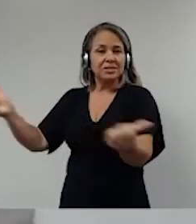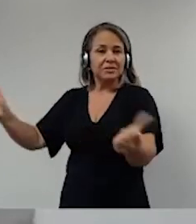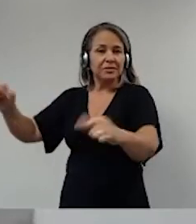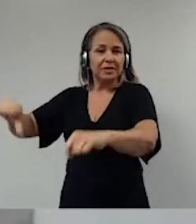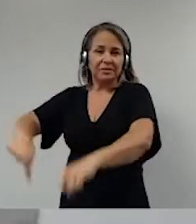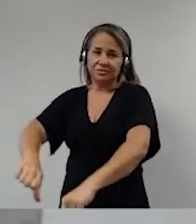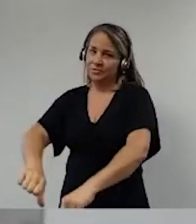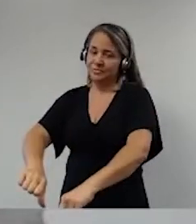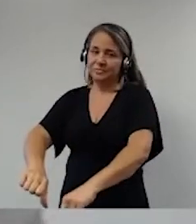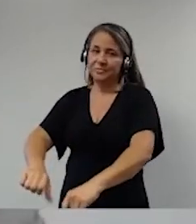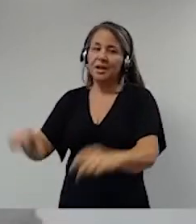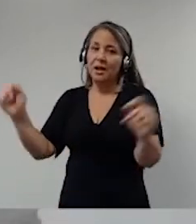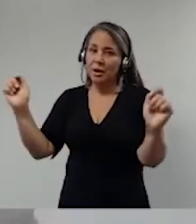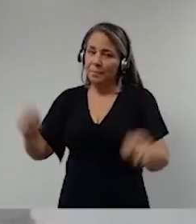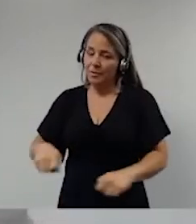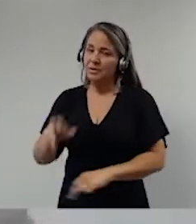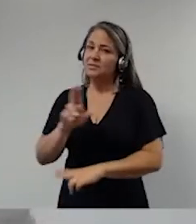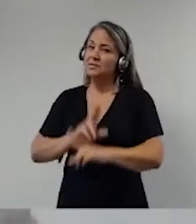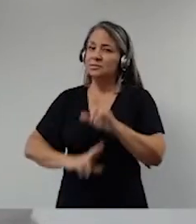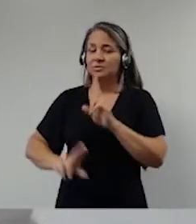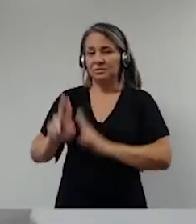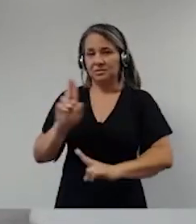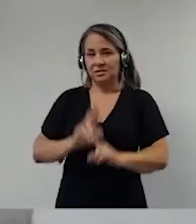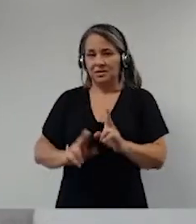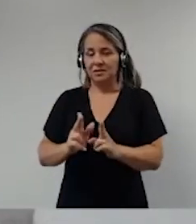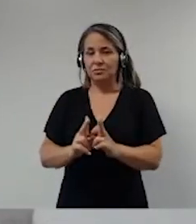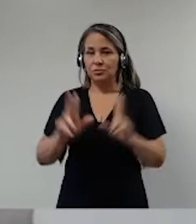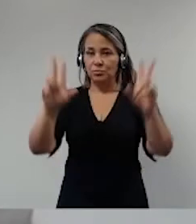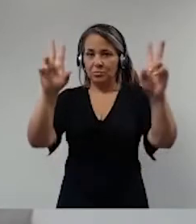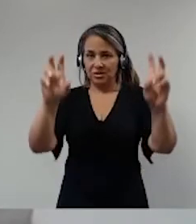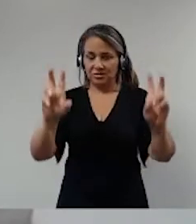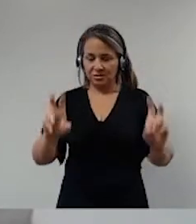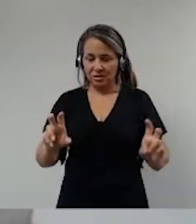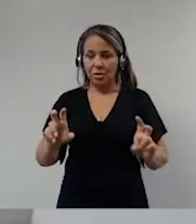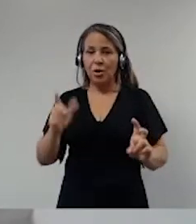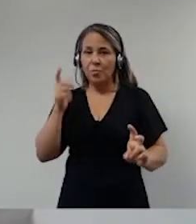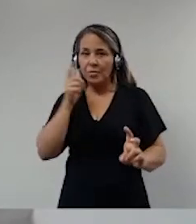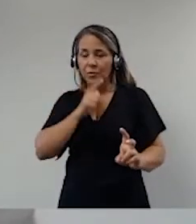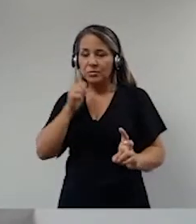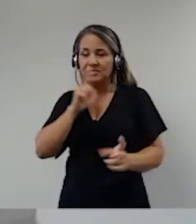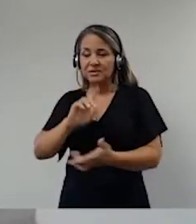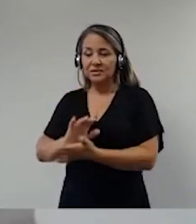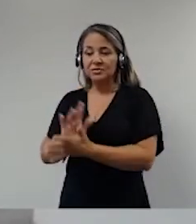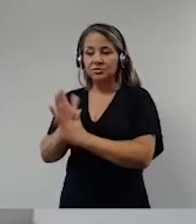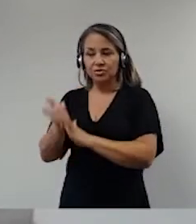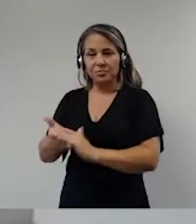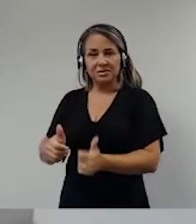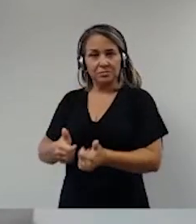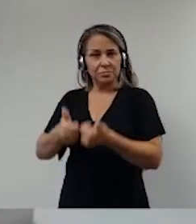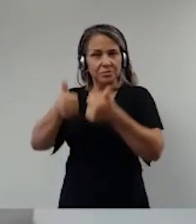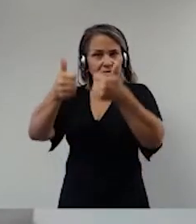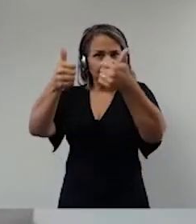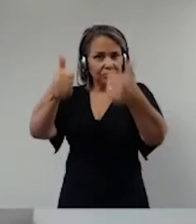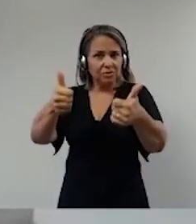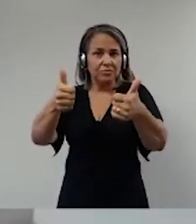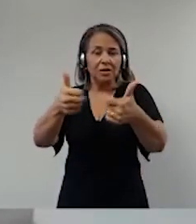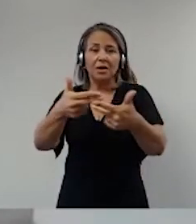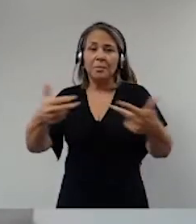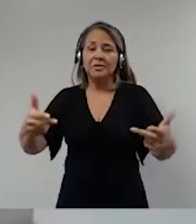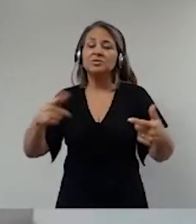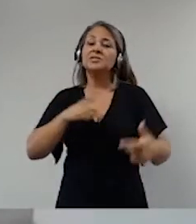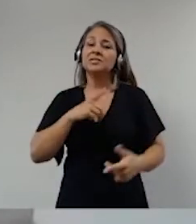negativa. Ela pode ser utilizada como um critério para discriminação positiva, para aqueles atos que têm